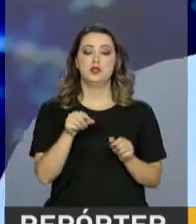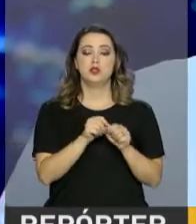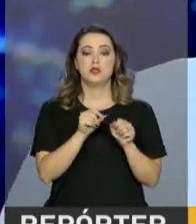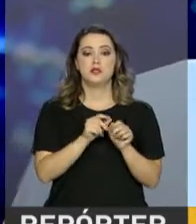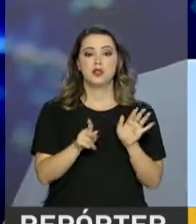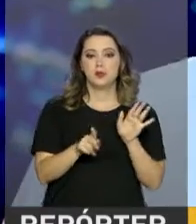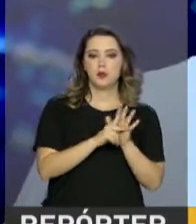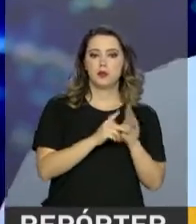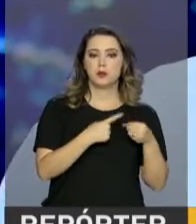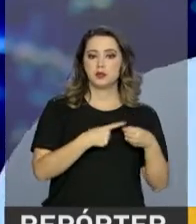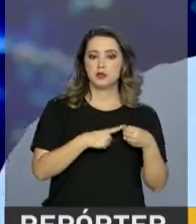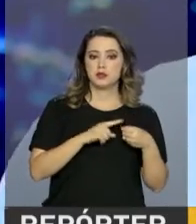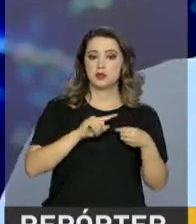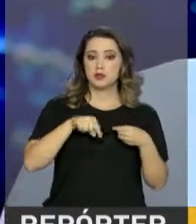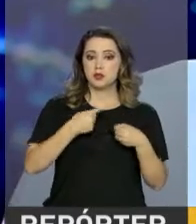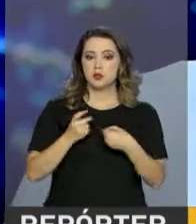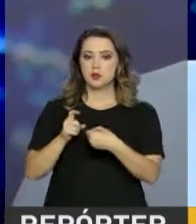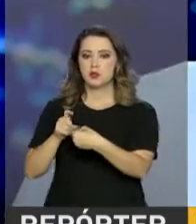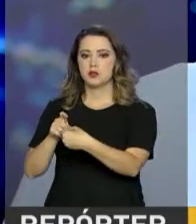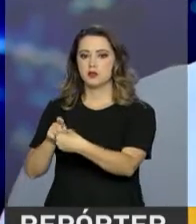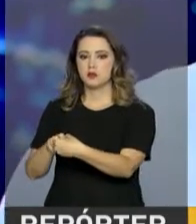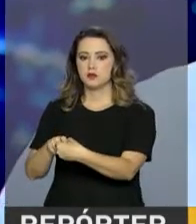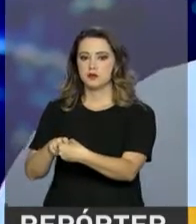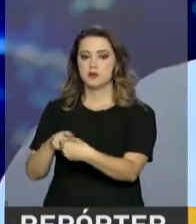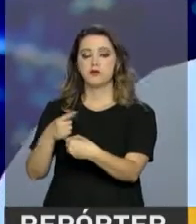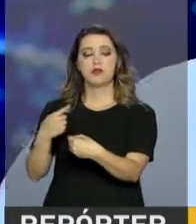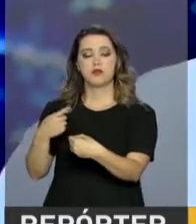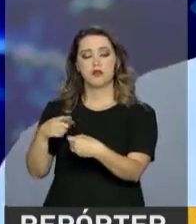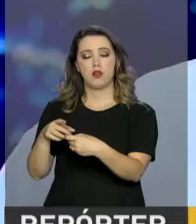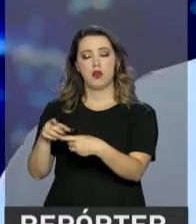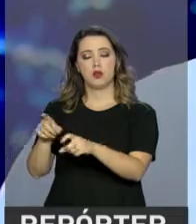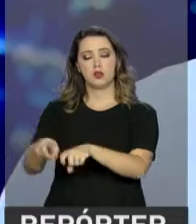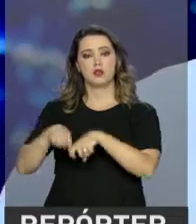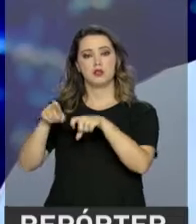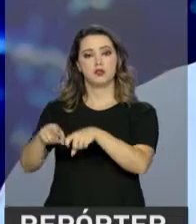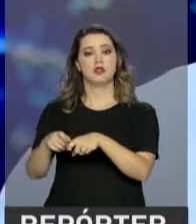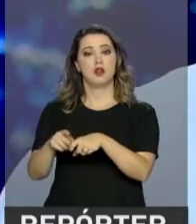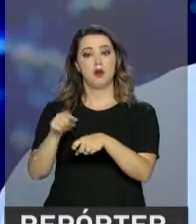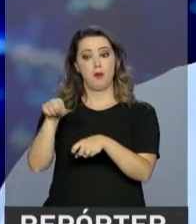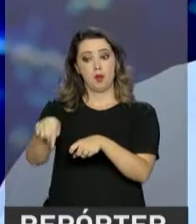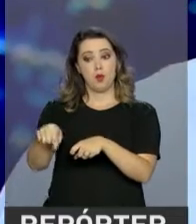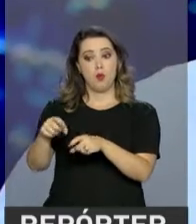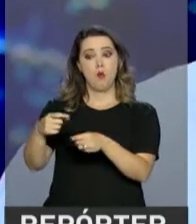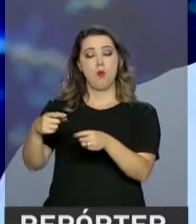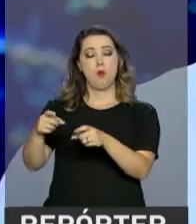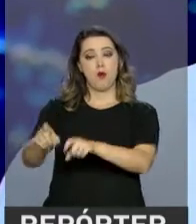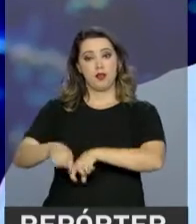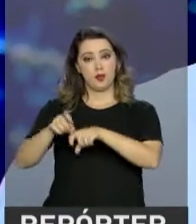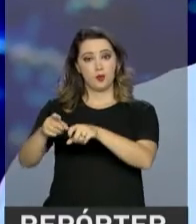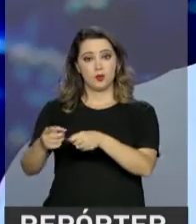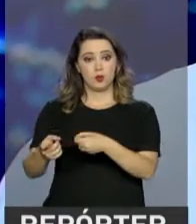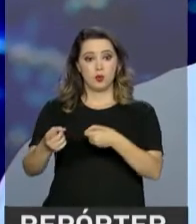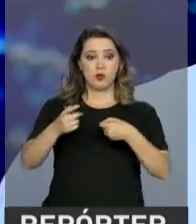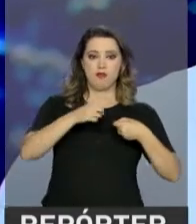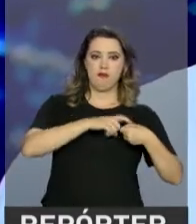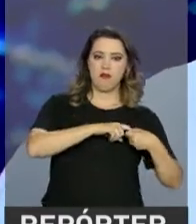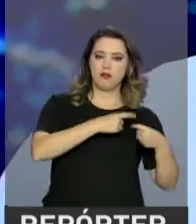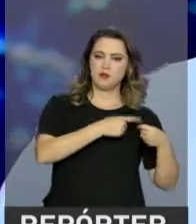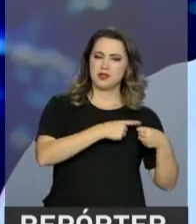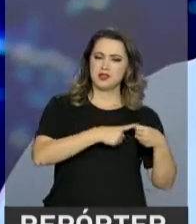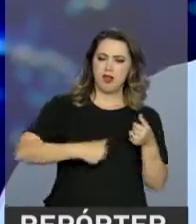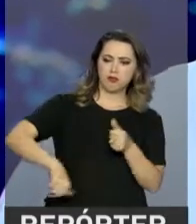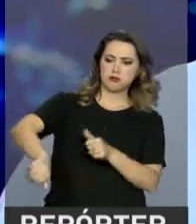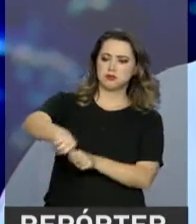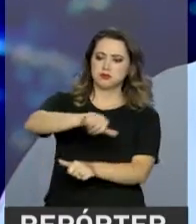e vai para o campo. O campo produz alimentos que vêm para a cidade. O Brasil é um só, é muito importante para a economia do país.